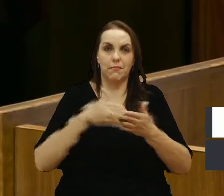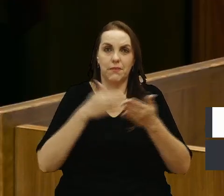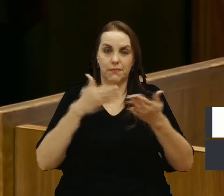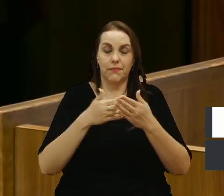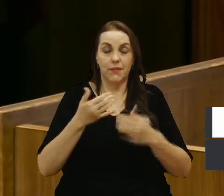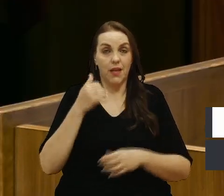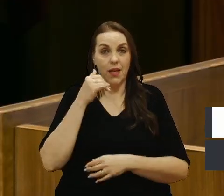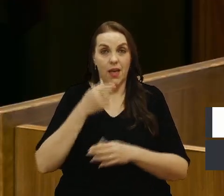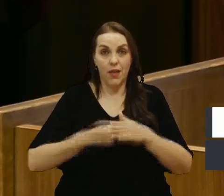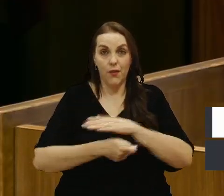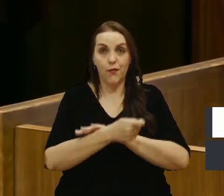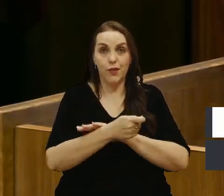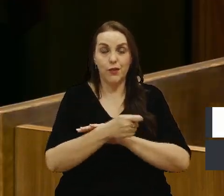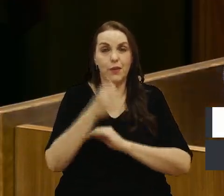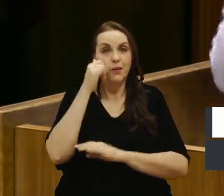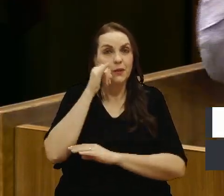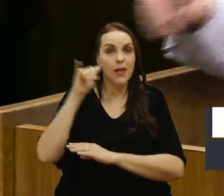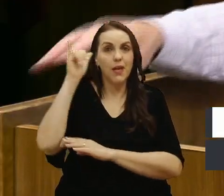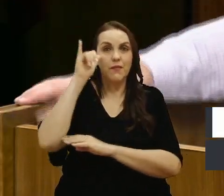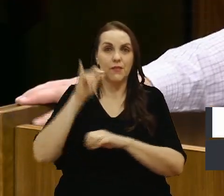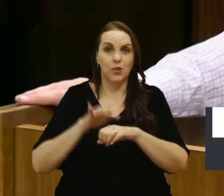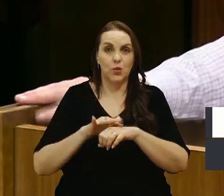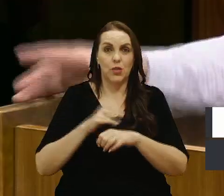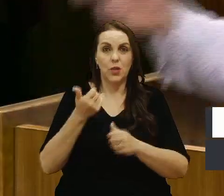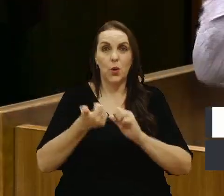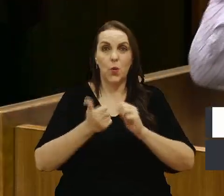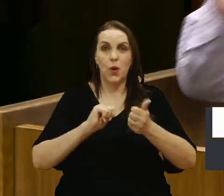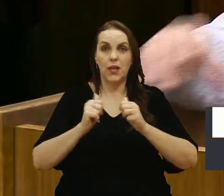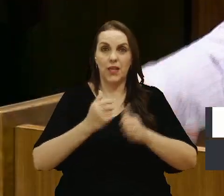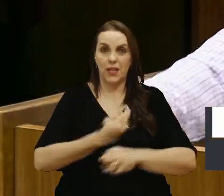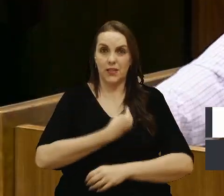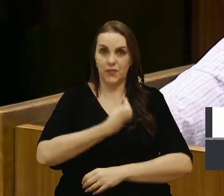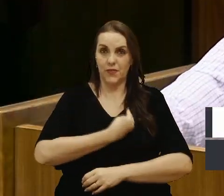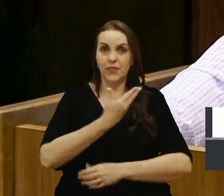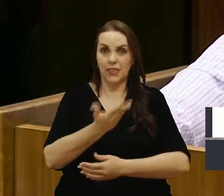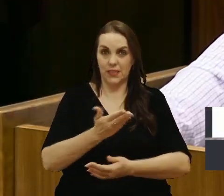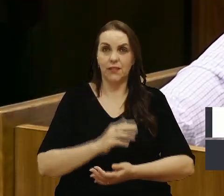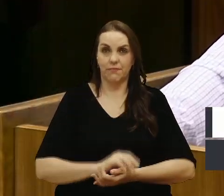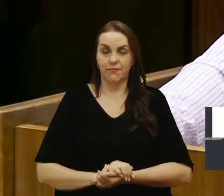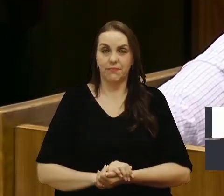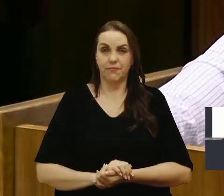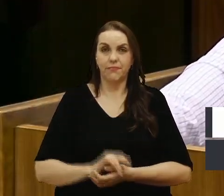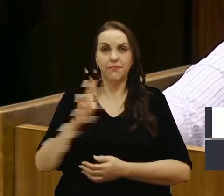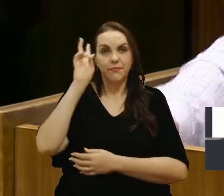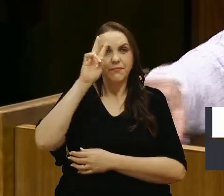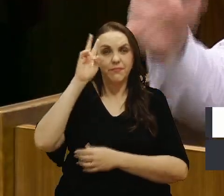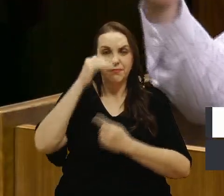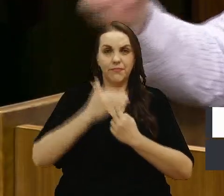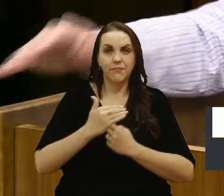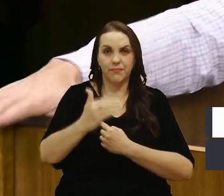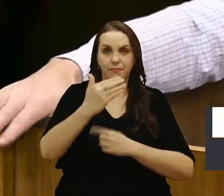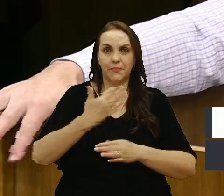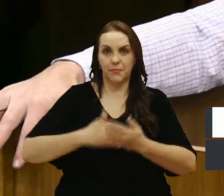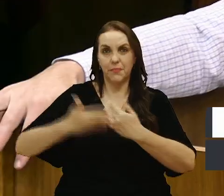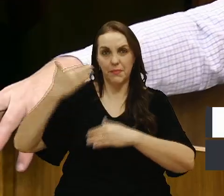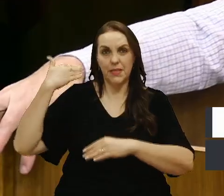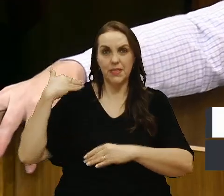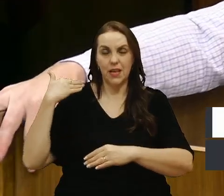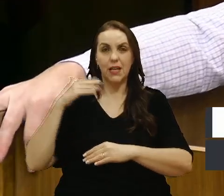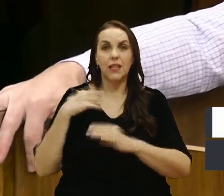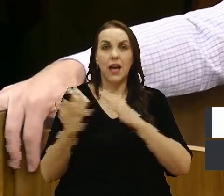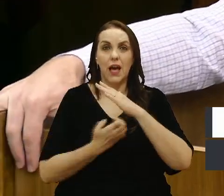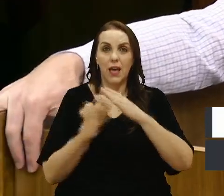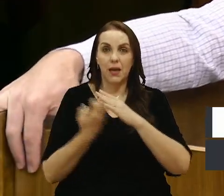prevenção e qualidade de vida. Isso me lembra na legislatura passada, quando a empresa que